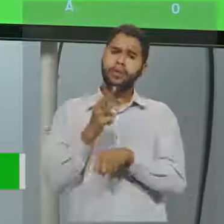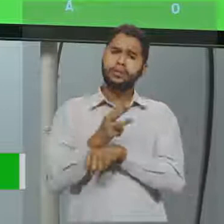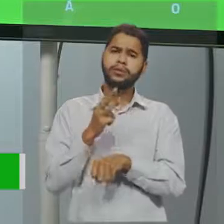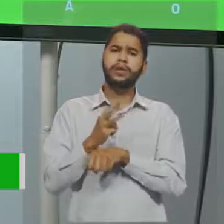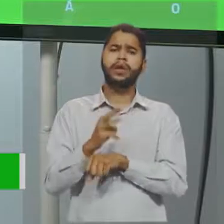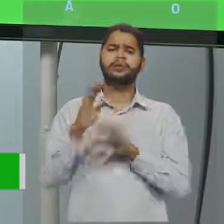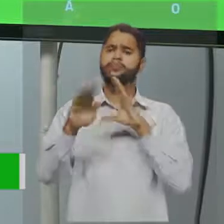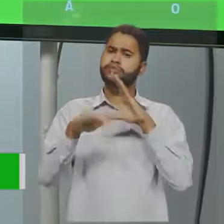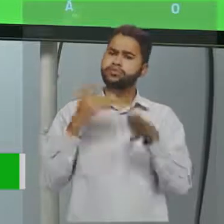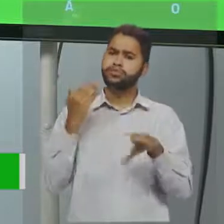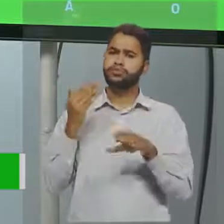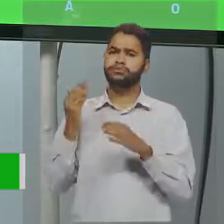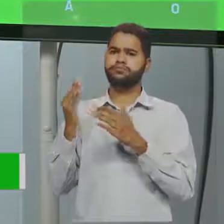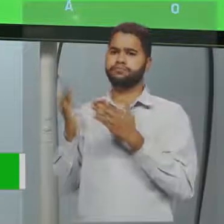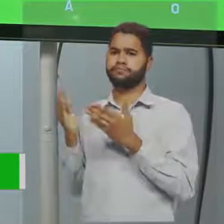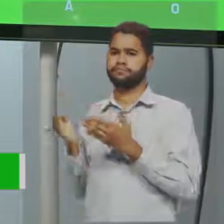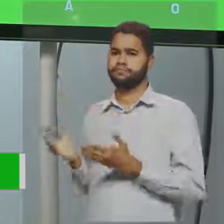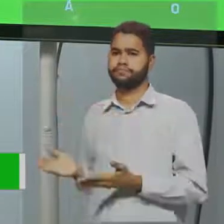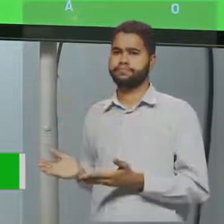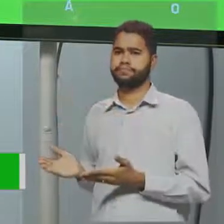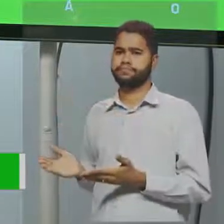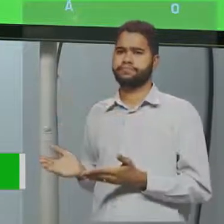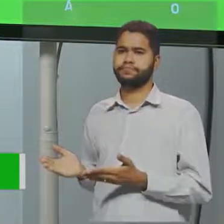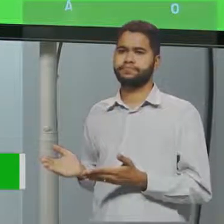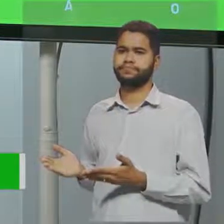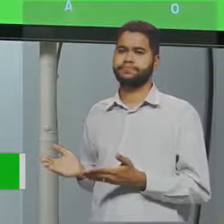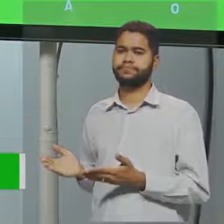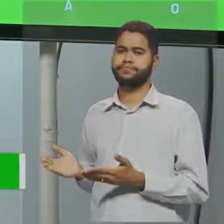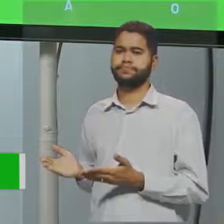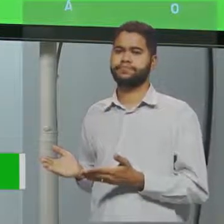mensagem para o nosso WhatsApp no número 31